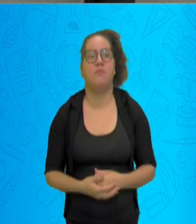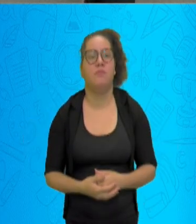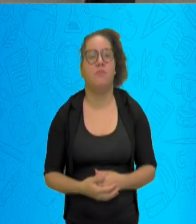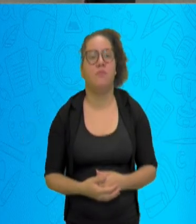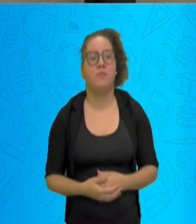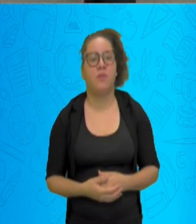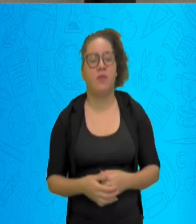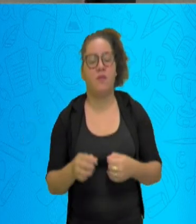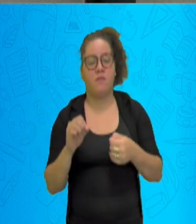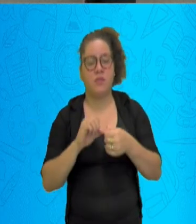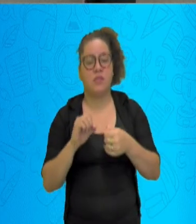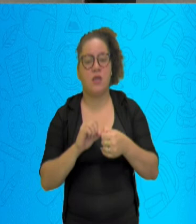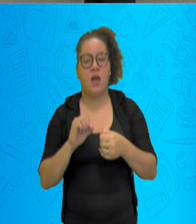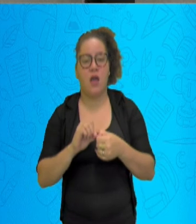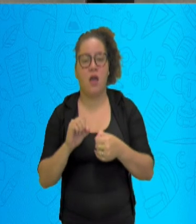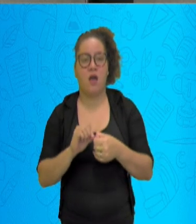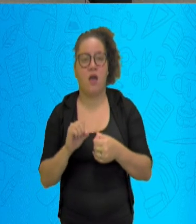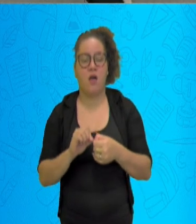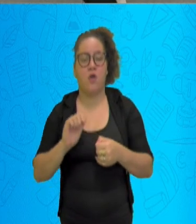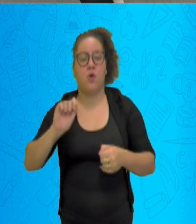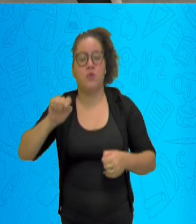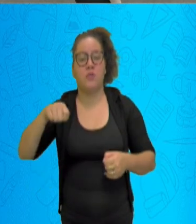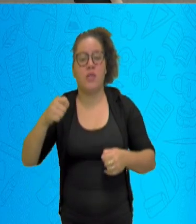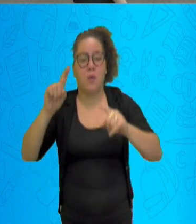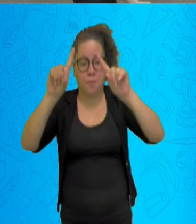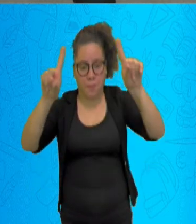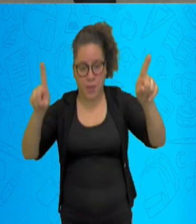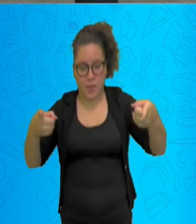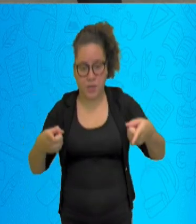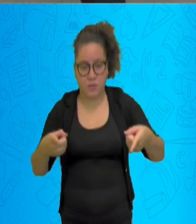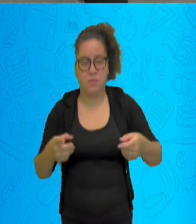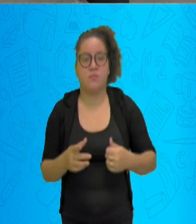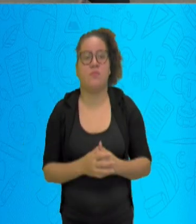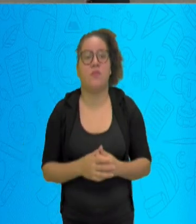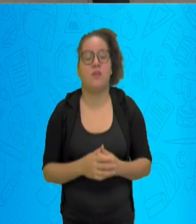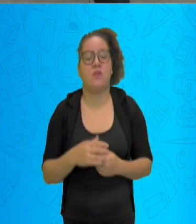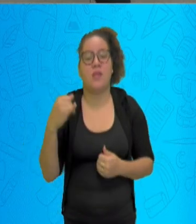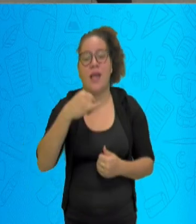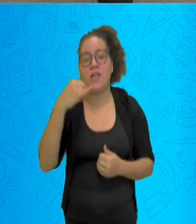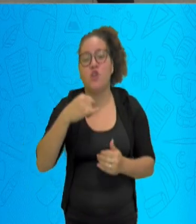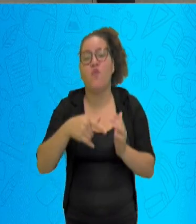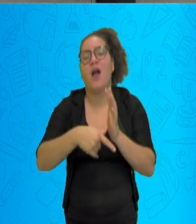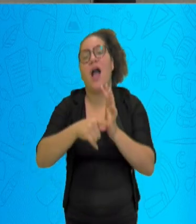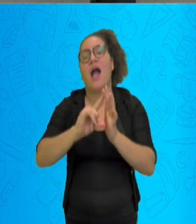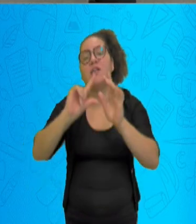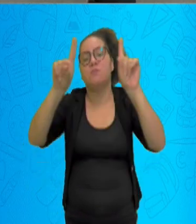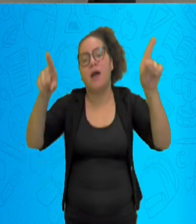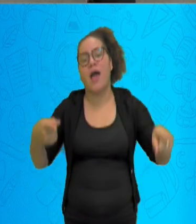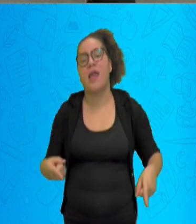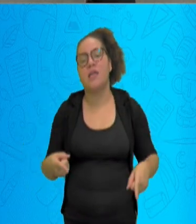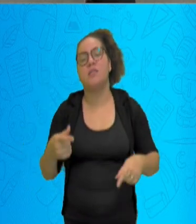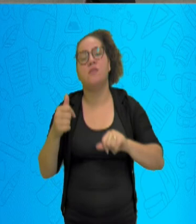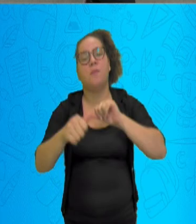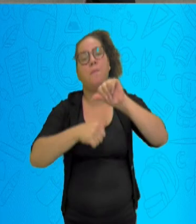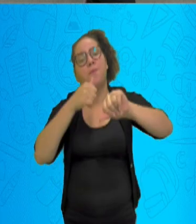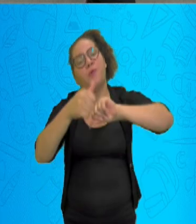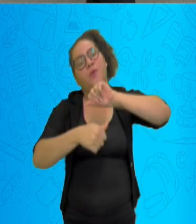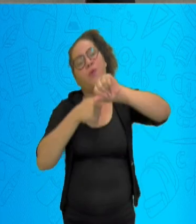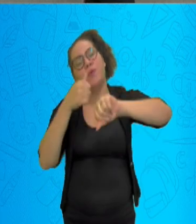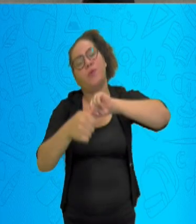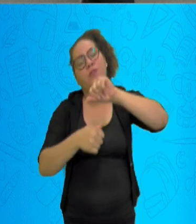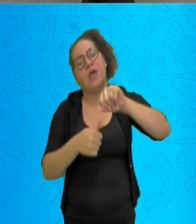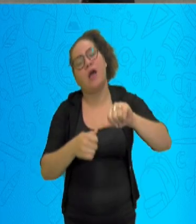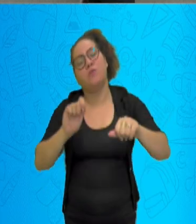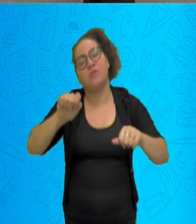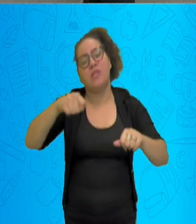E vou resolver esse sinal aqui, olha, desse parêntese. Sinal negativo antes do parêntese, eu vou modificar